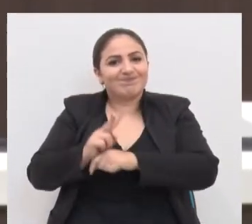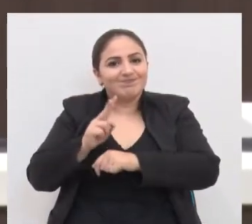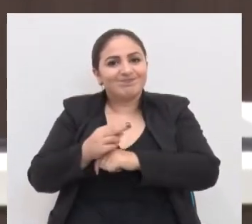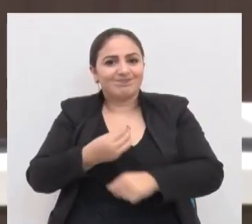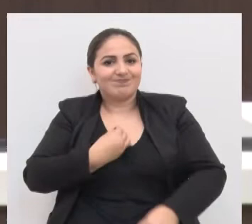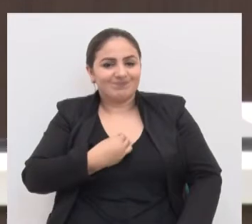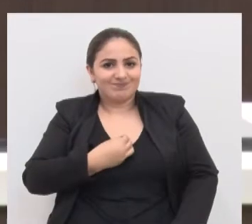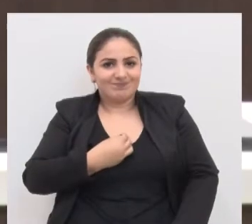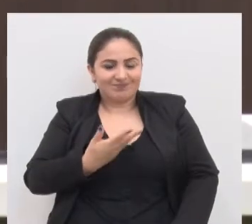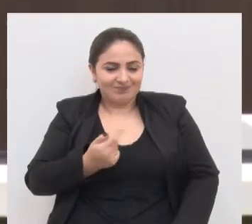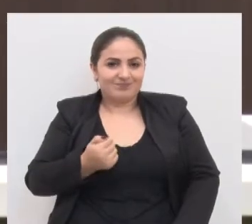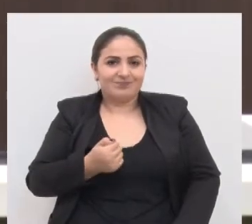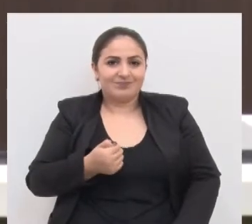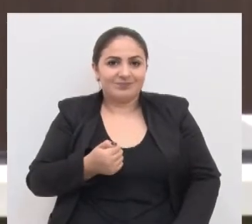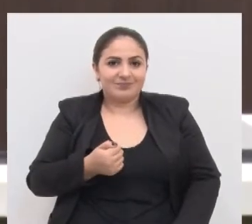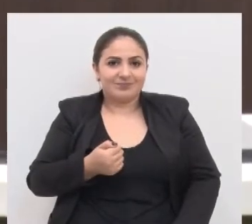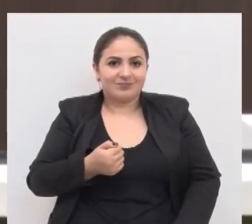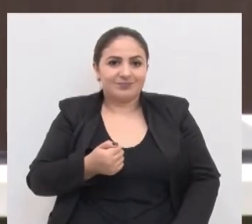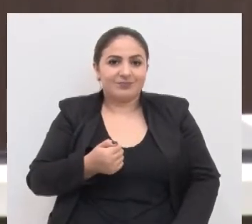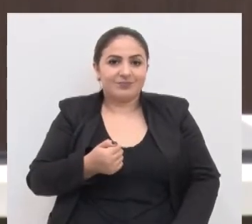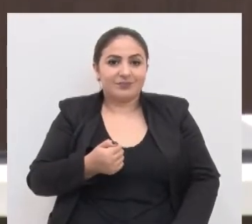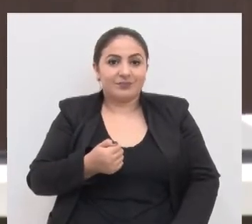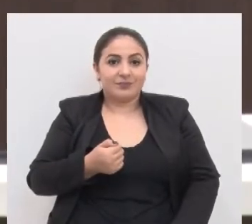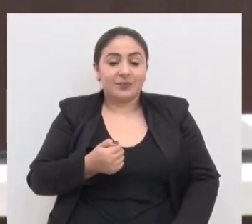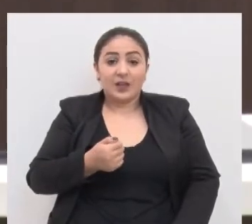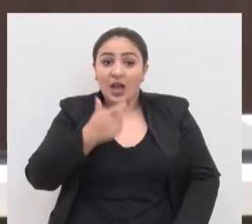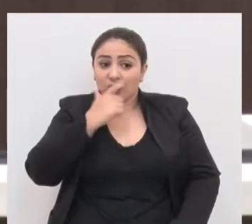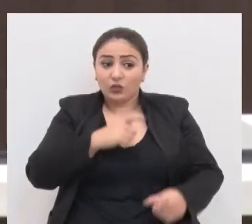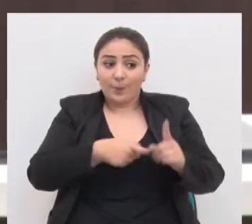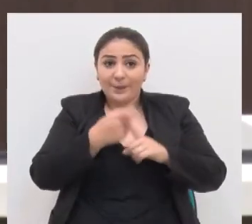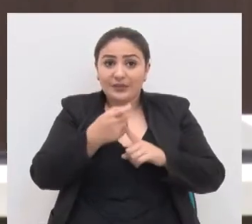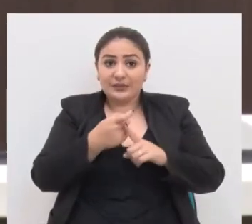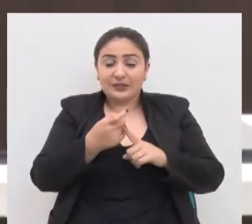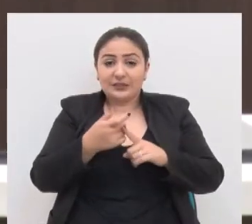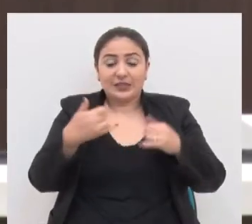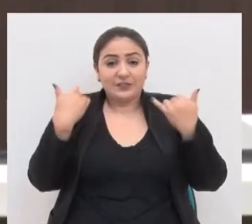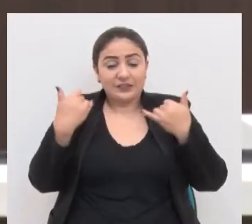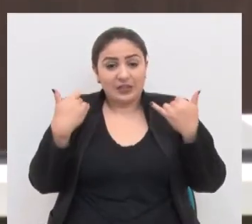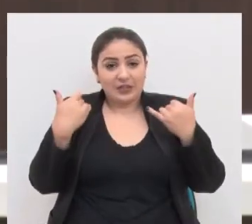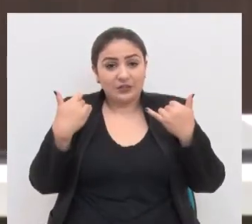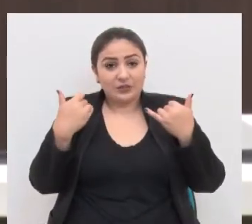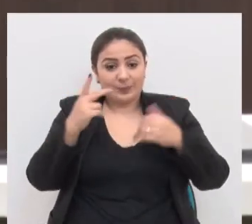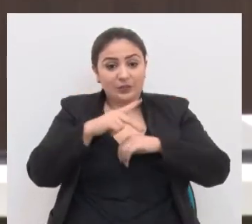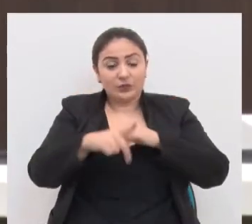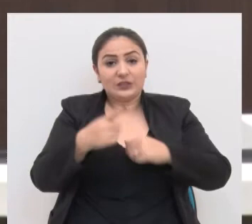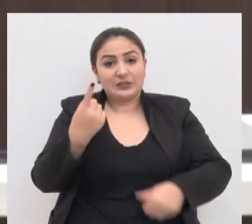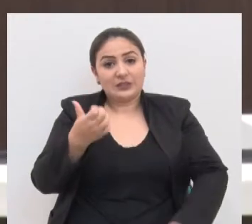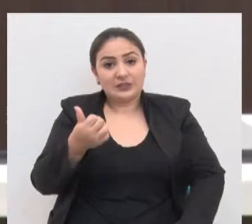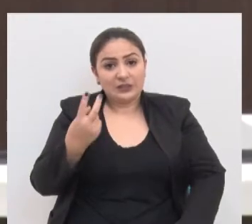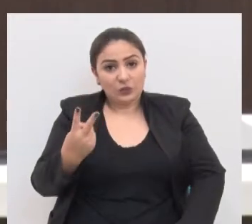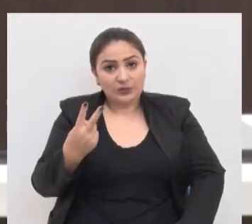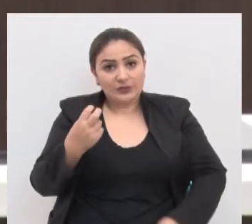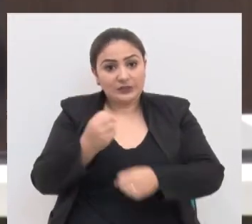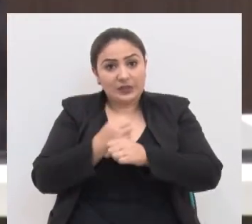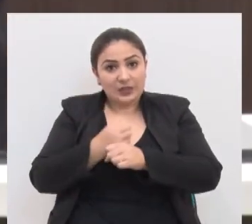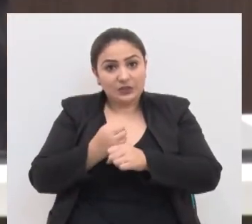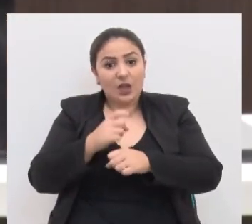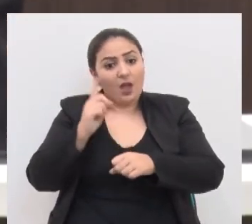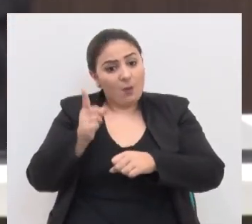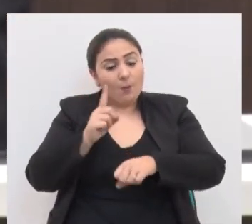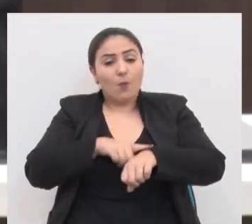têm que cuidar da sua vida. Eu acho que o momento do aniversário de Passo Fundo, 162 anos, é o